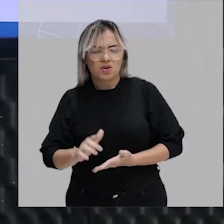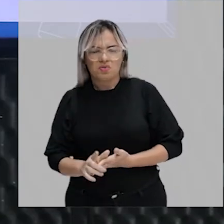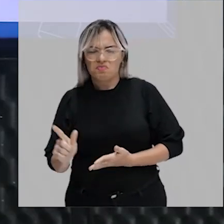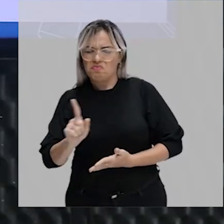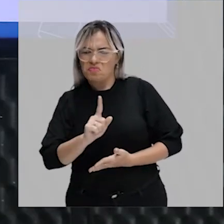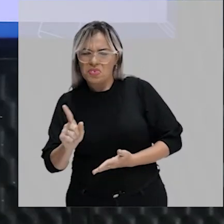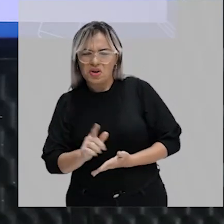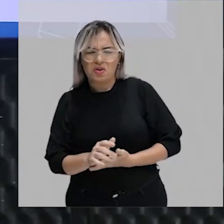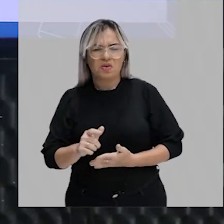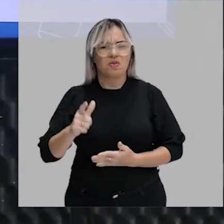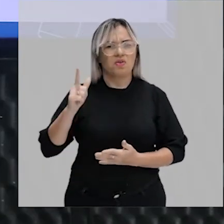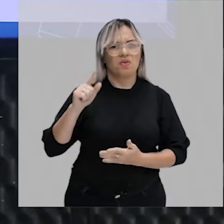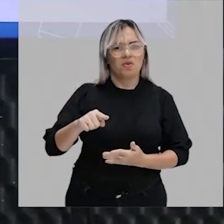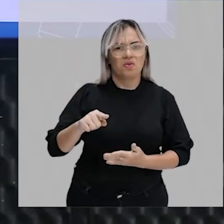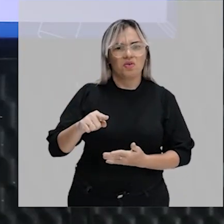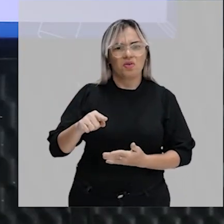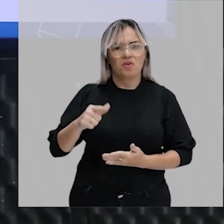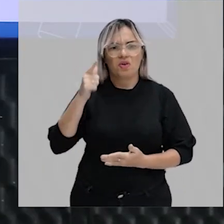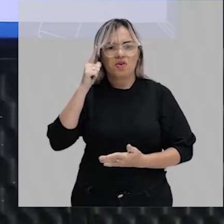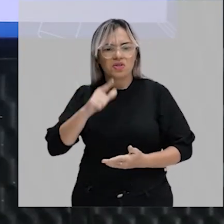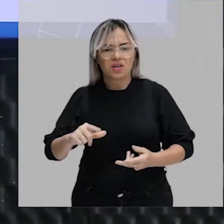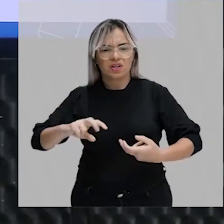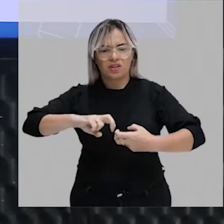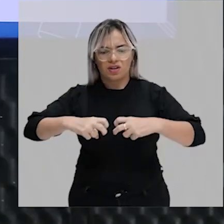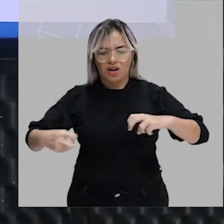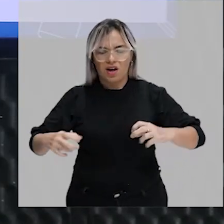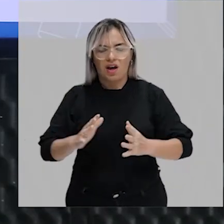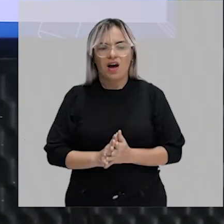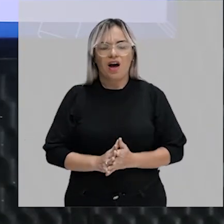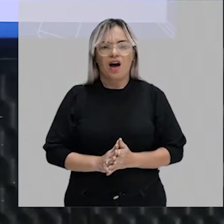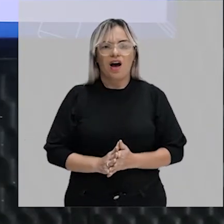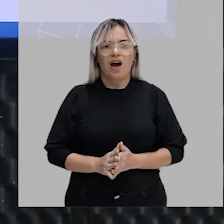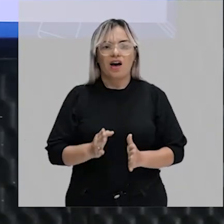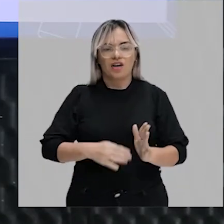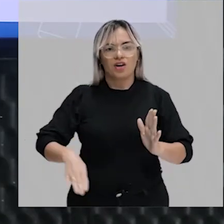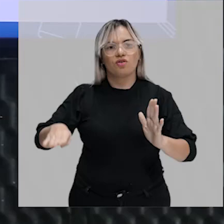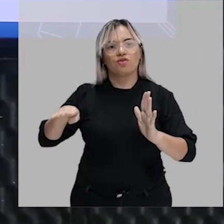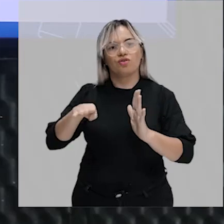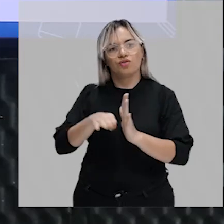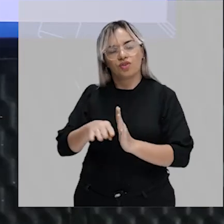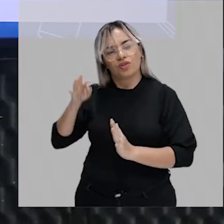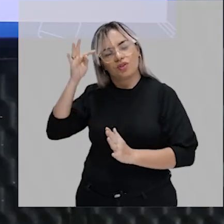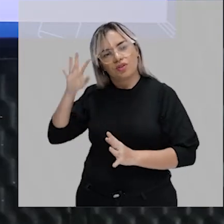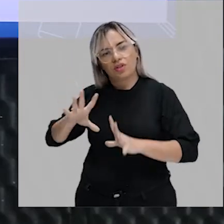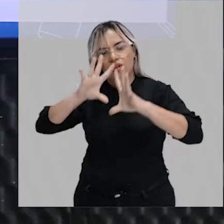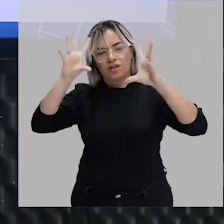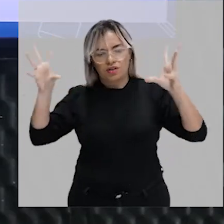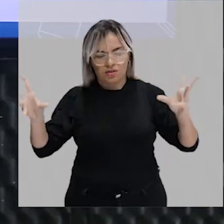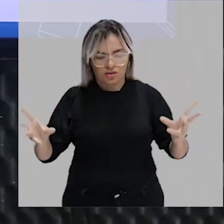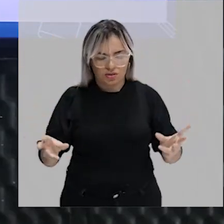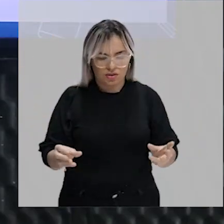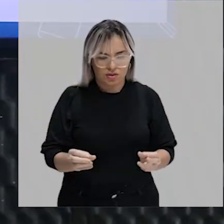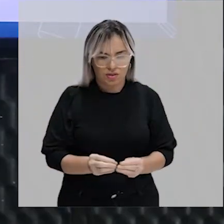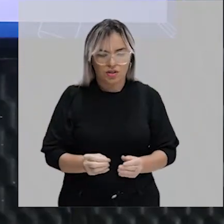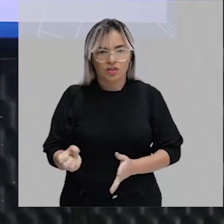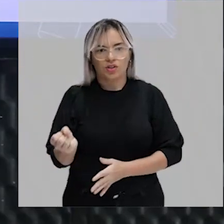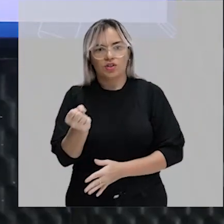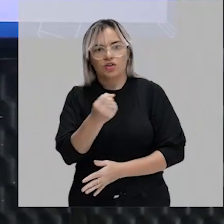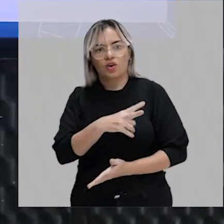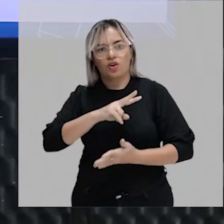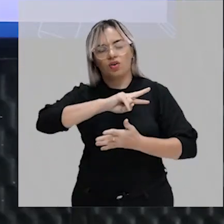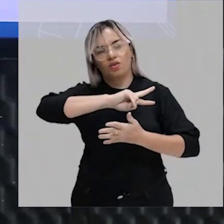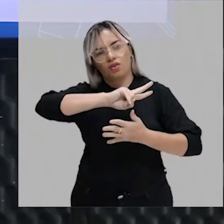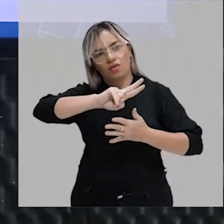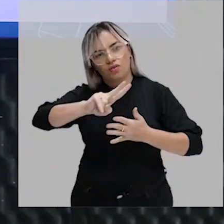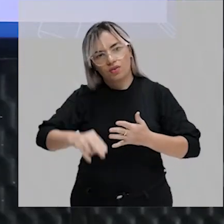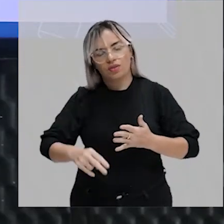chegar à conclusão de que eles são de novas espécies. Aí a gente diz que é o isolamento reprodutivo. É justamente